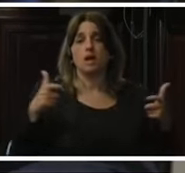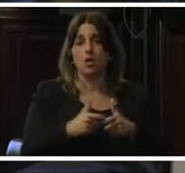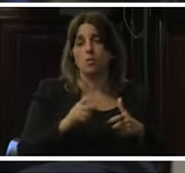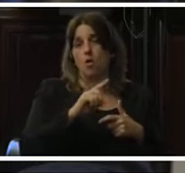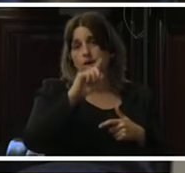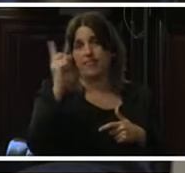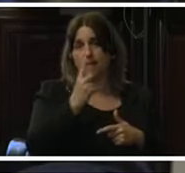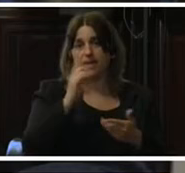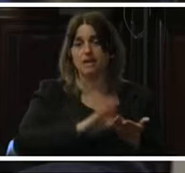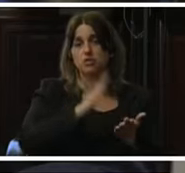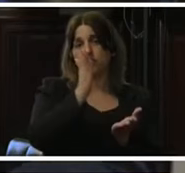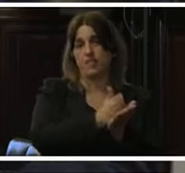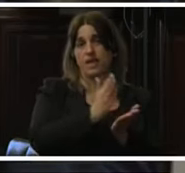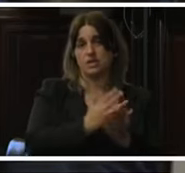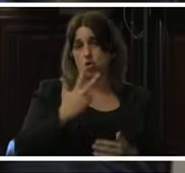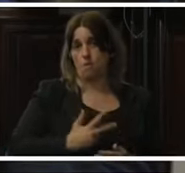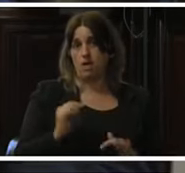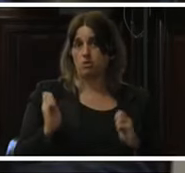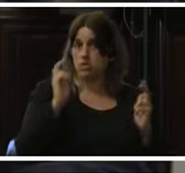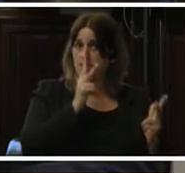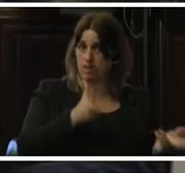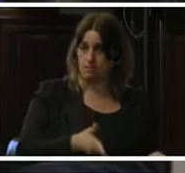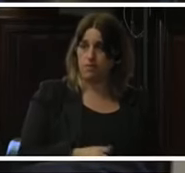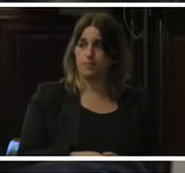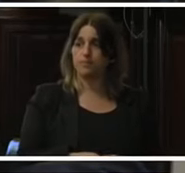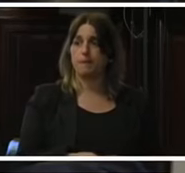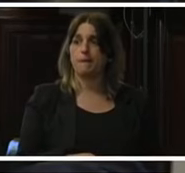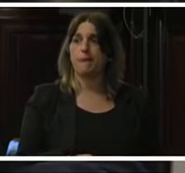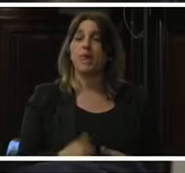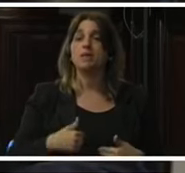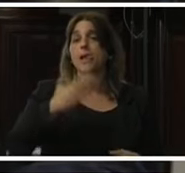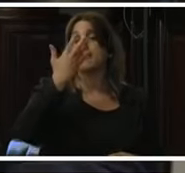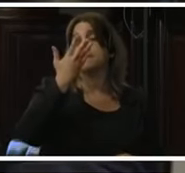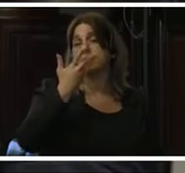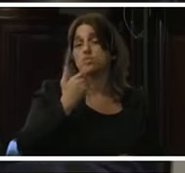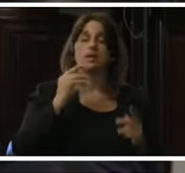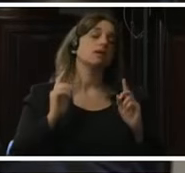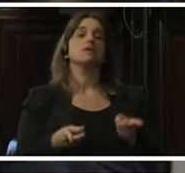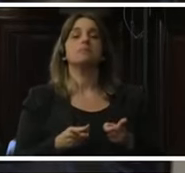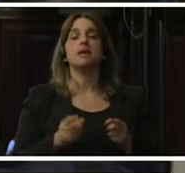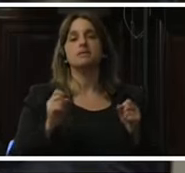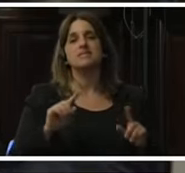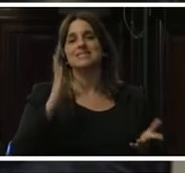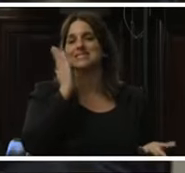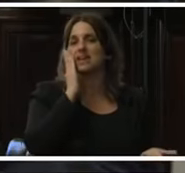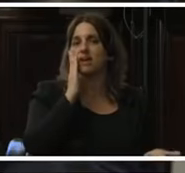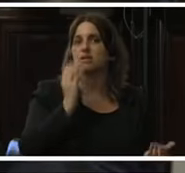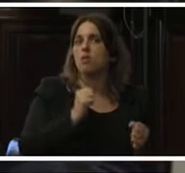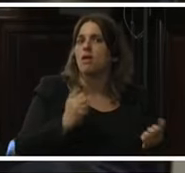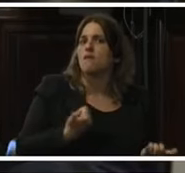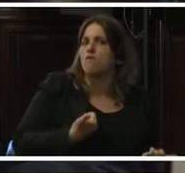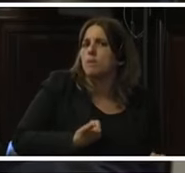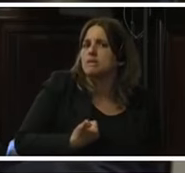batizado aqui gosta de também de saber receber informações sobre